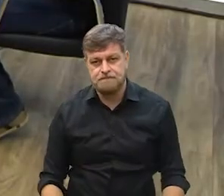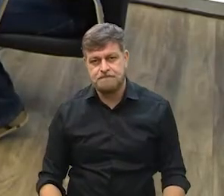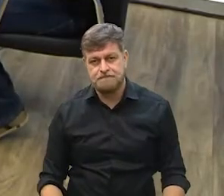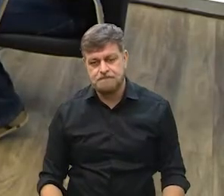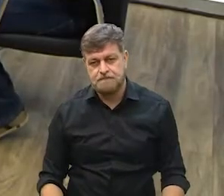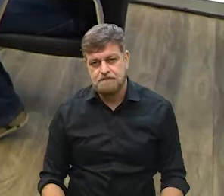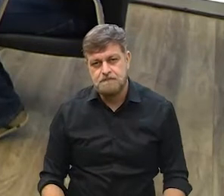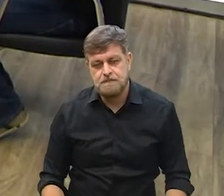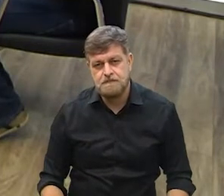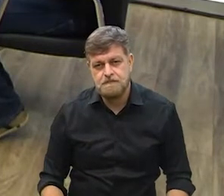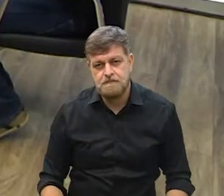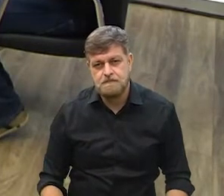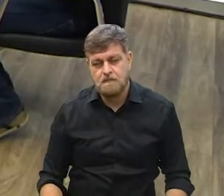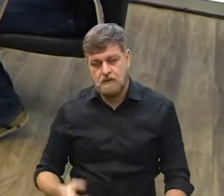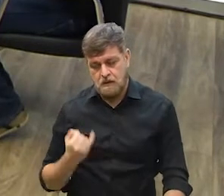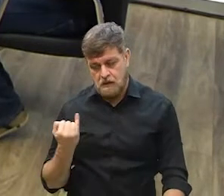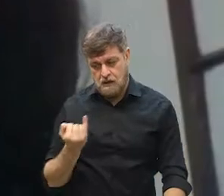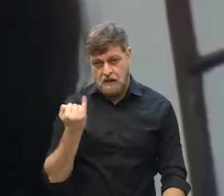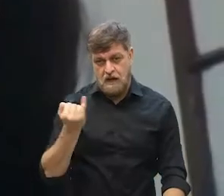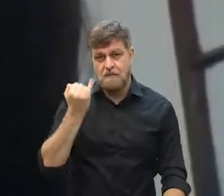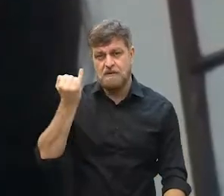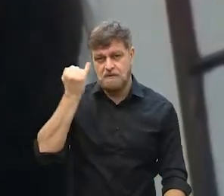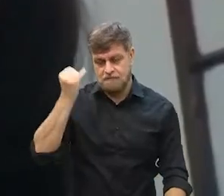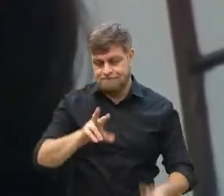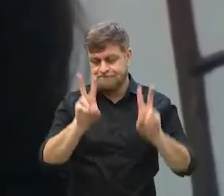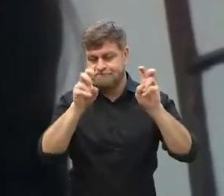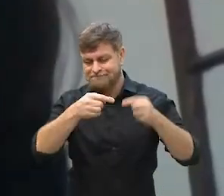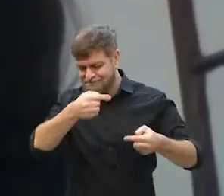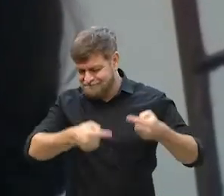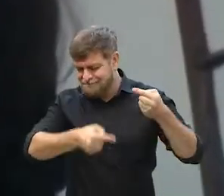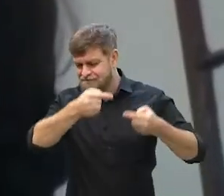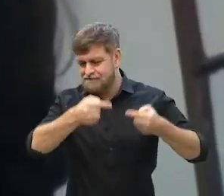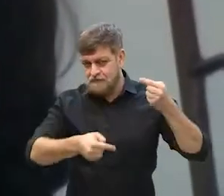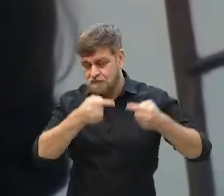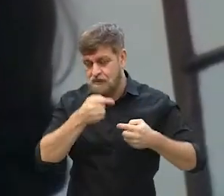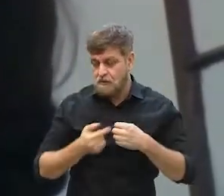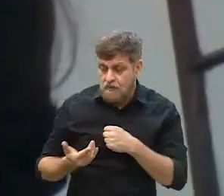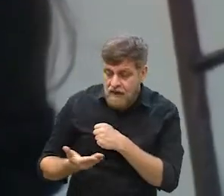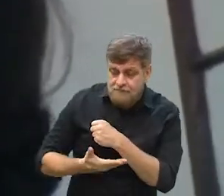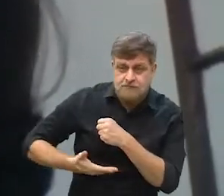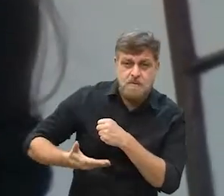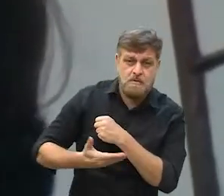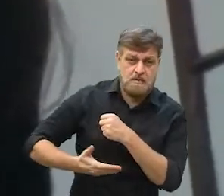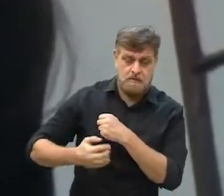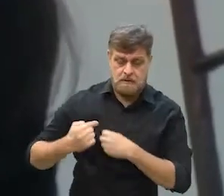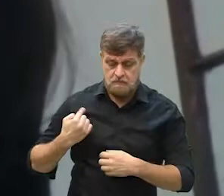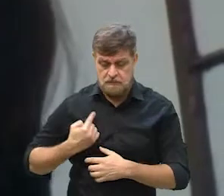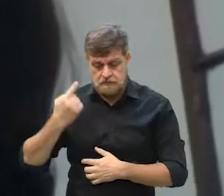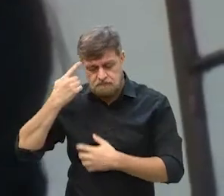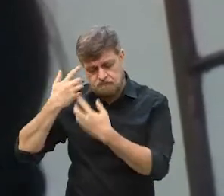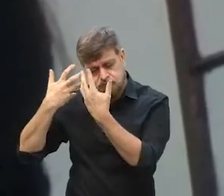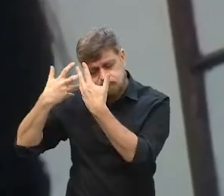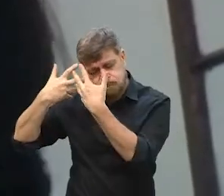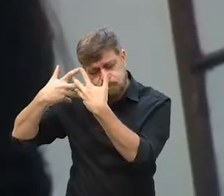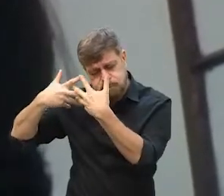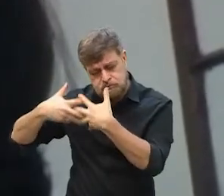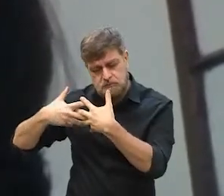Então, é muito importante esse debate. Realmente, esse tema é fundamental para a gente pensar,